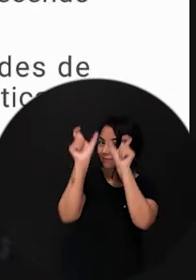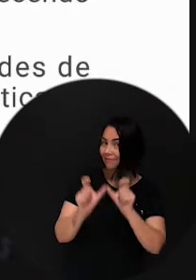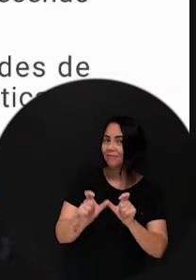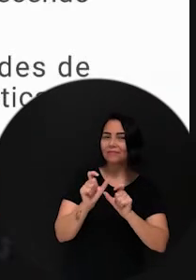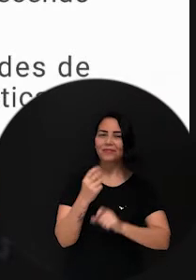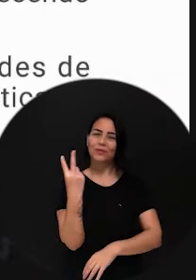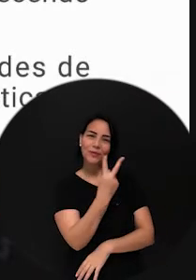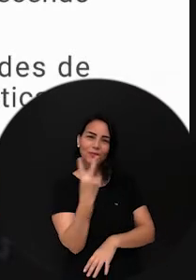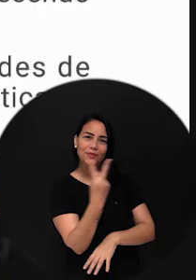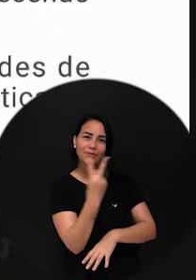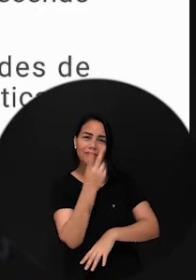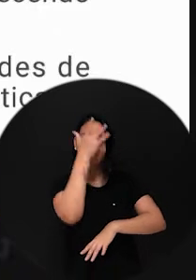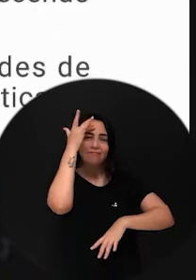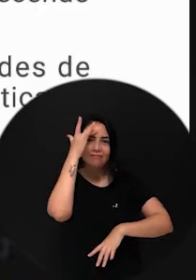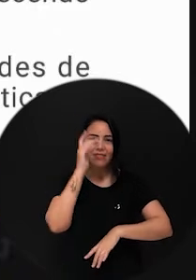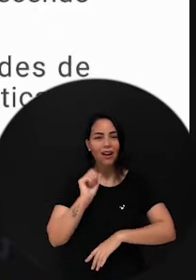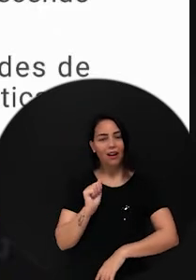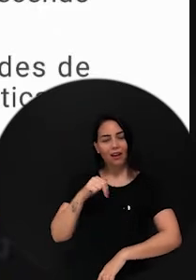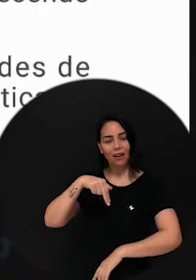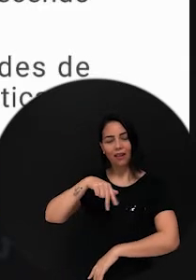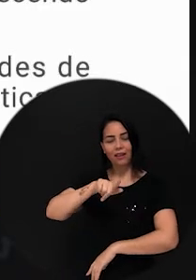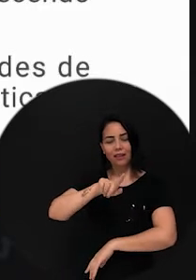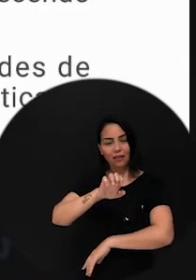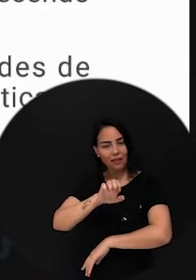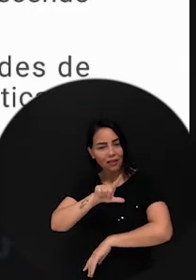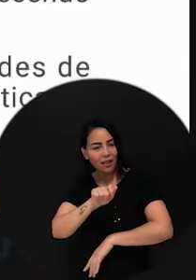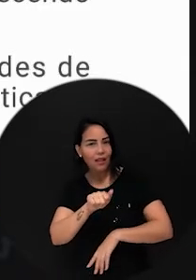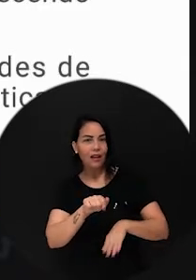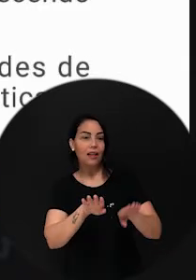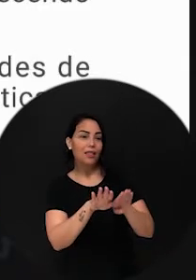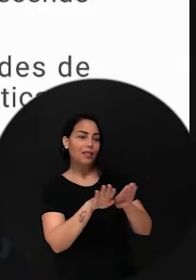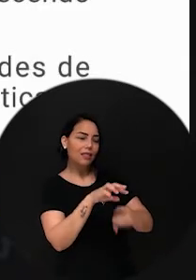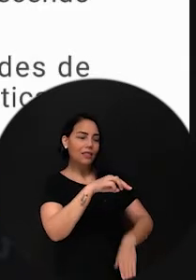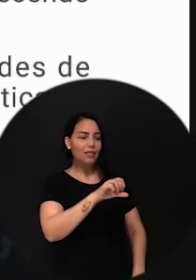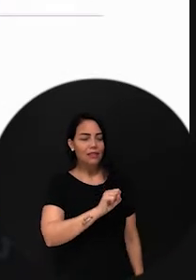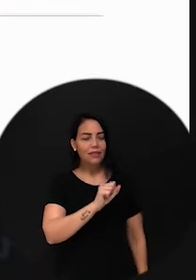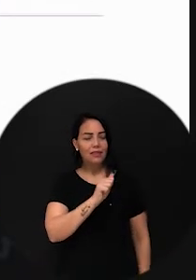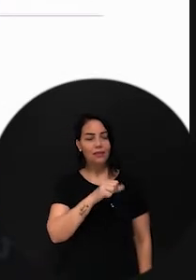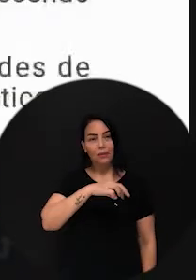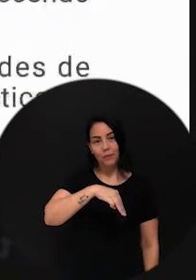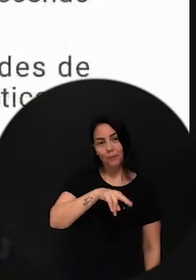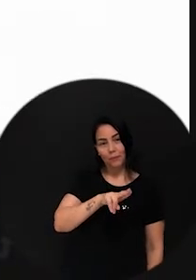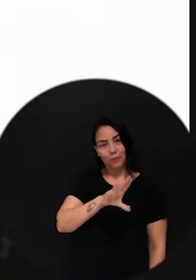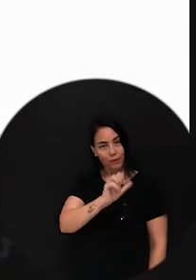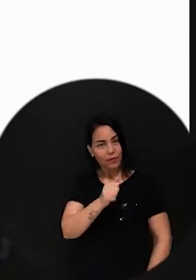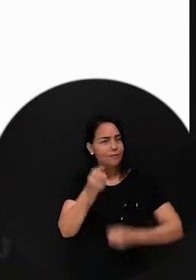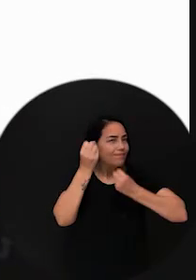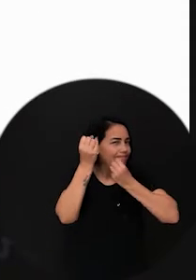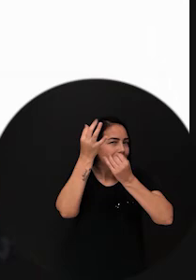professor Samuca, que vão falar um pouquinho das vagas e do projeto em si.